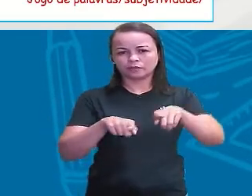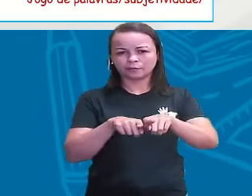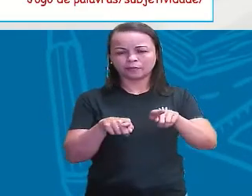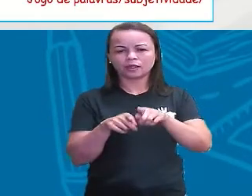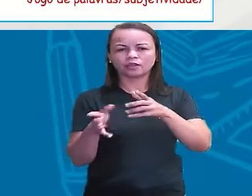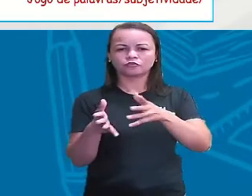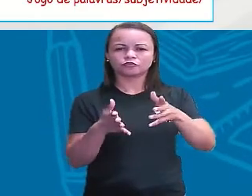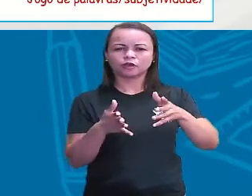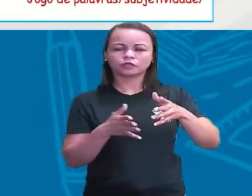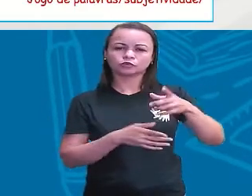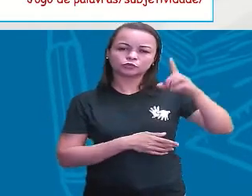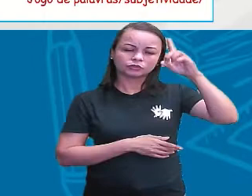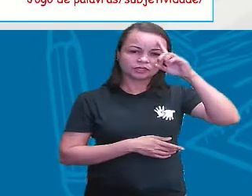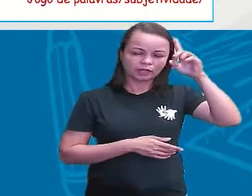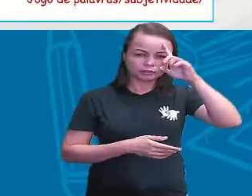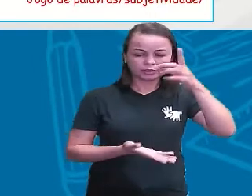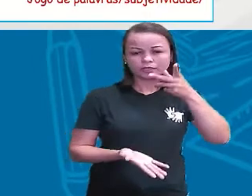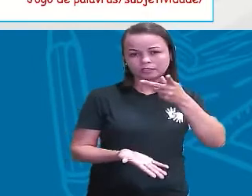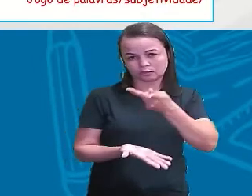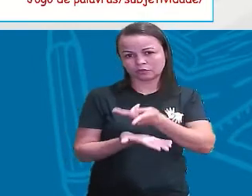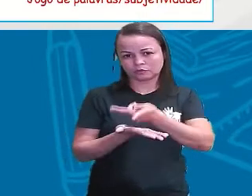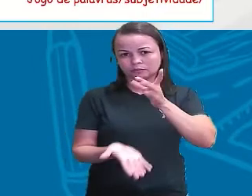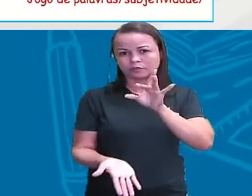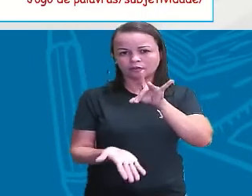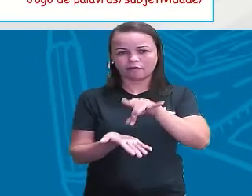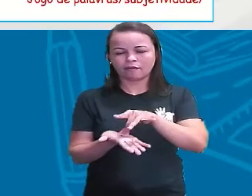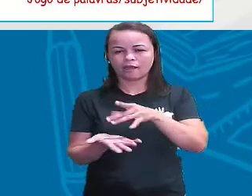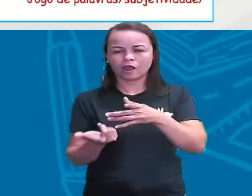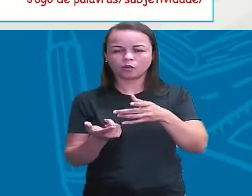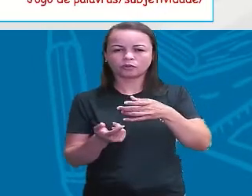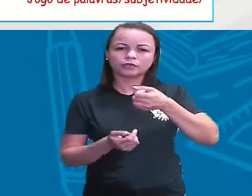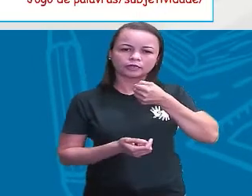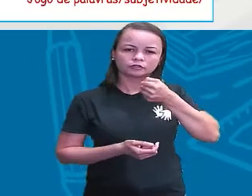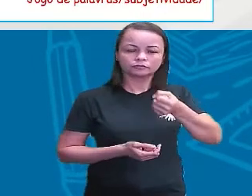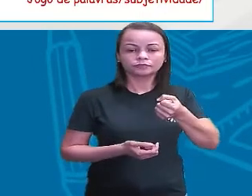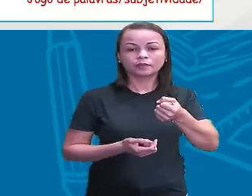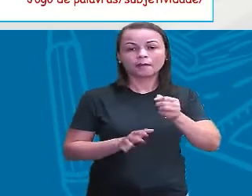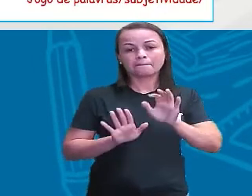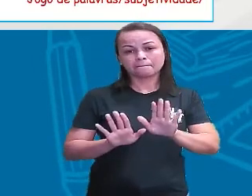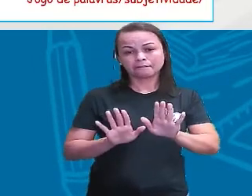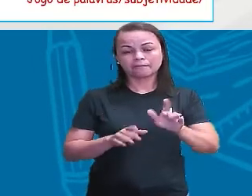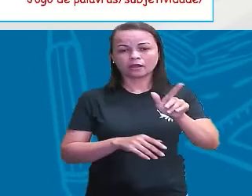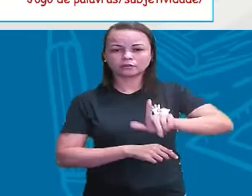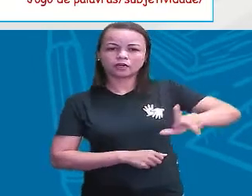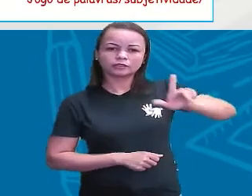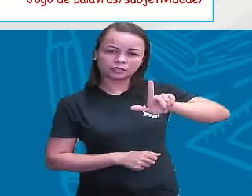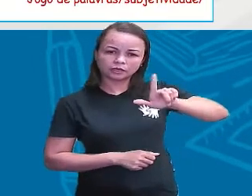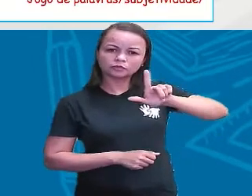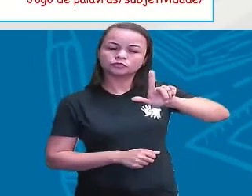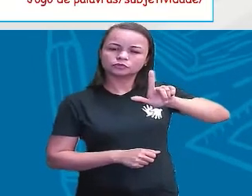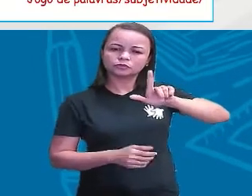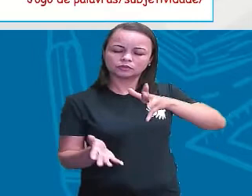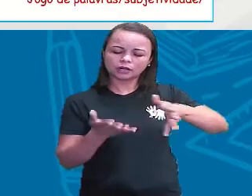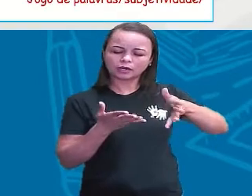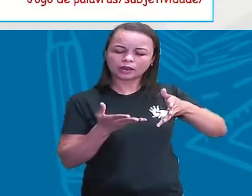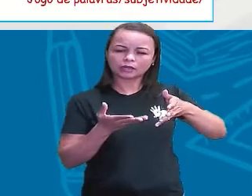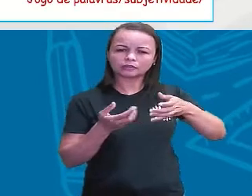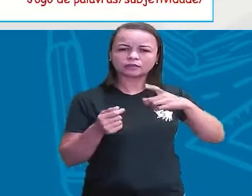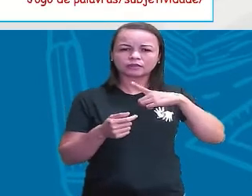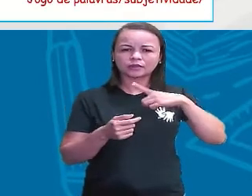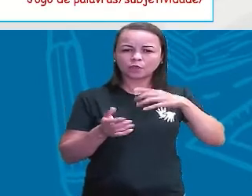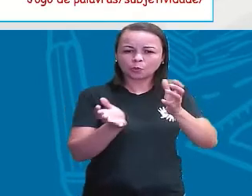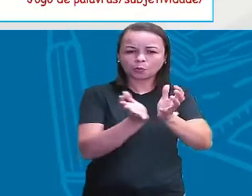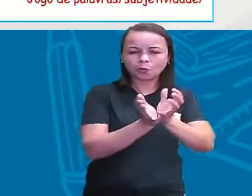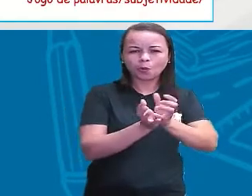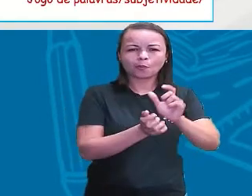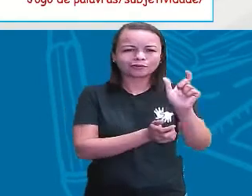fato do cotidiano, um fato real, por isso que também tem a questão do jornalismo, mas aí a literatura entra trazendo ali esse jogo de palavra,